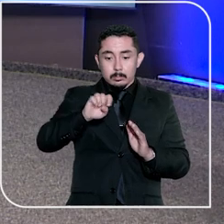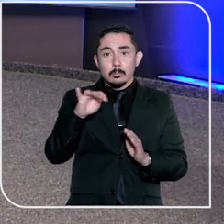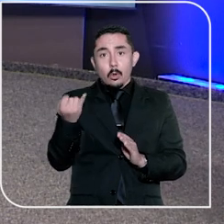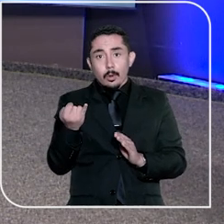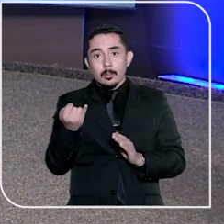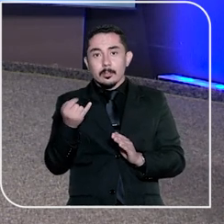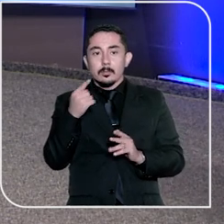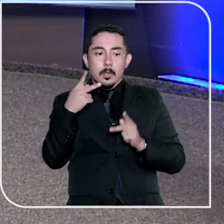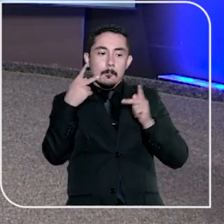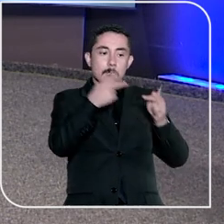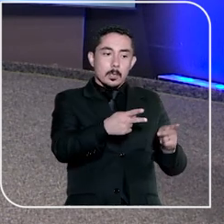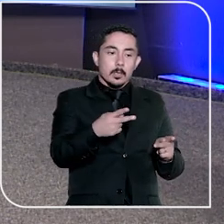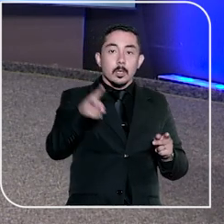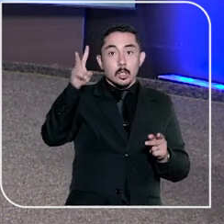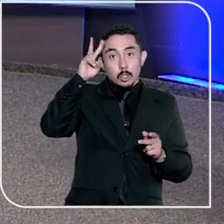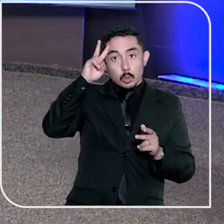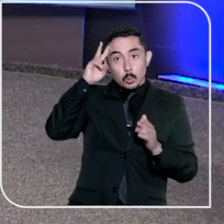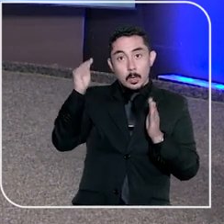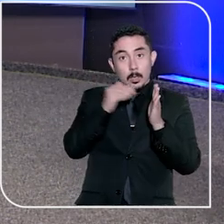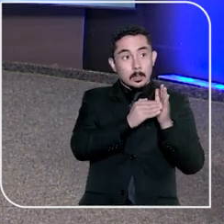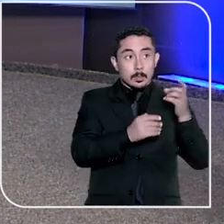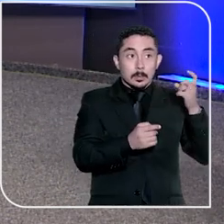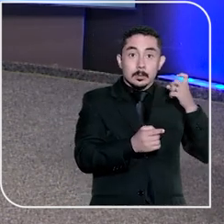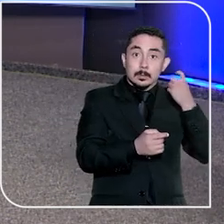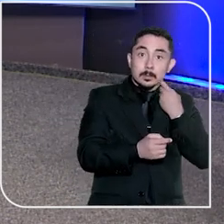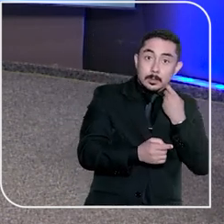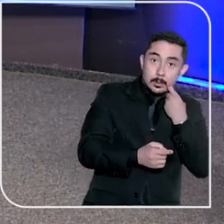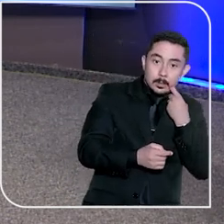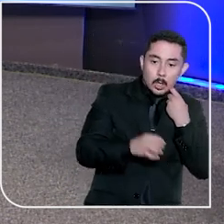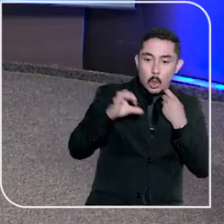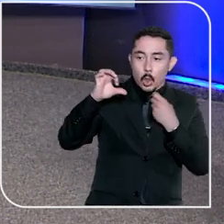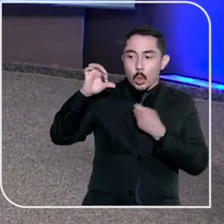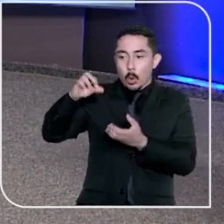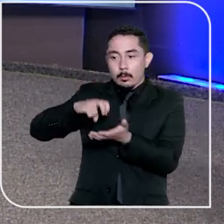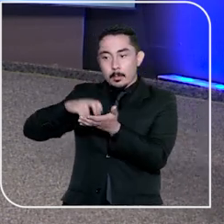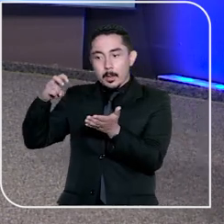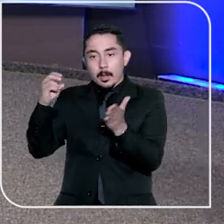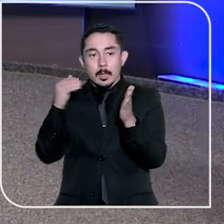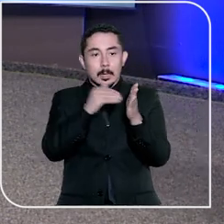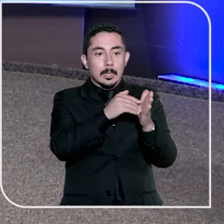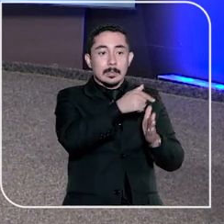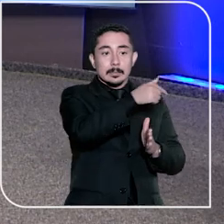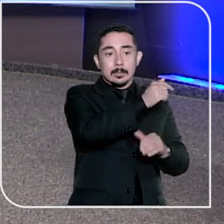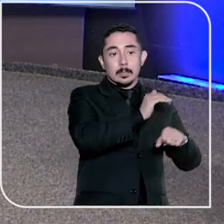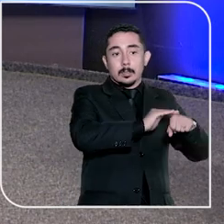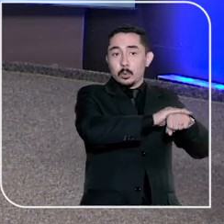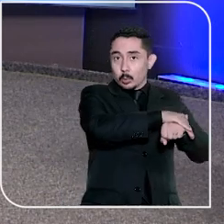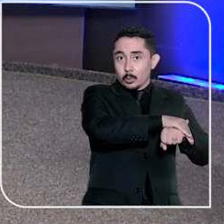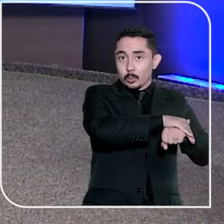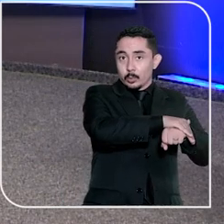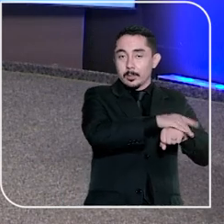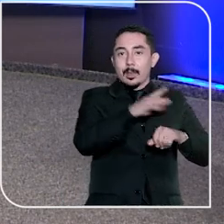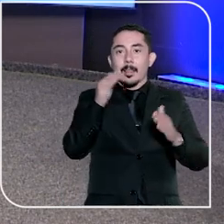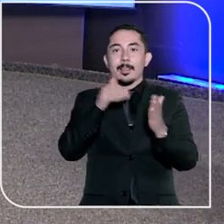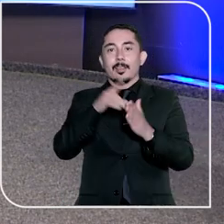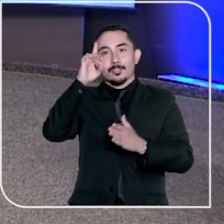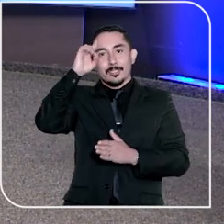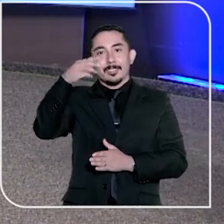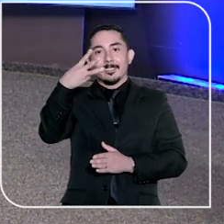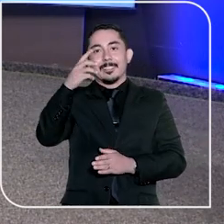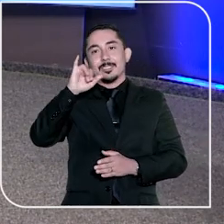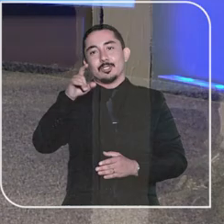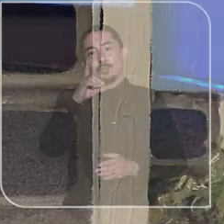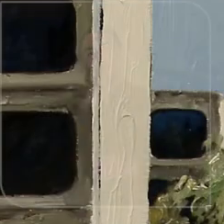STJ a visitação é de segunda a sexta-feira das 9 da manhã às 7 da noite até o dia